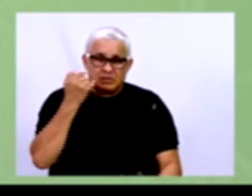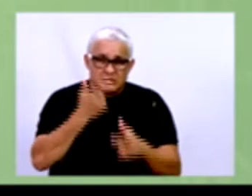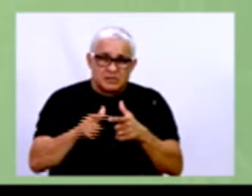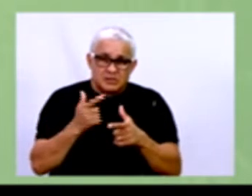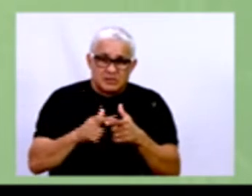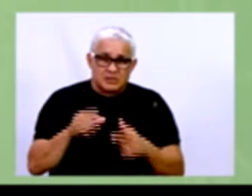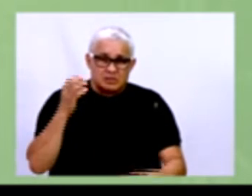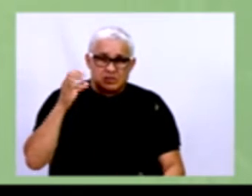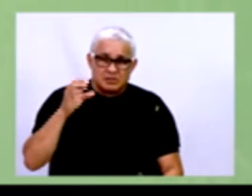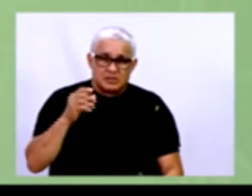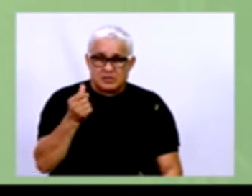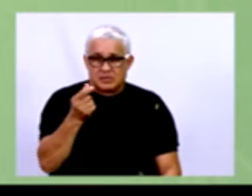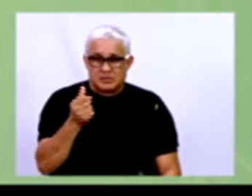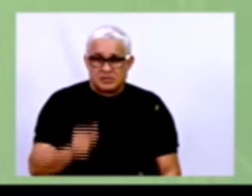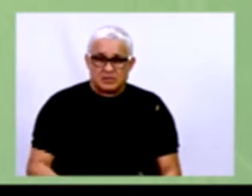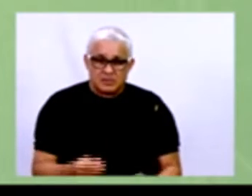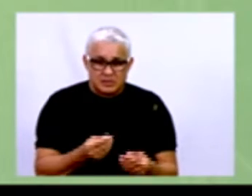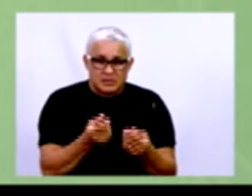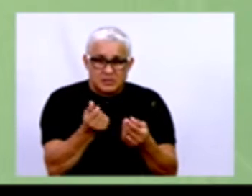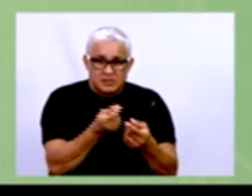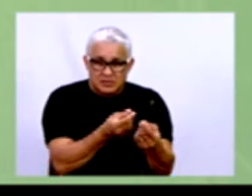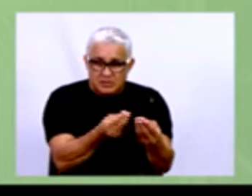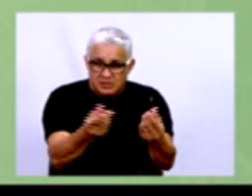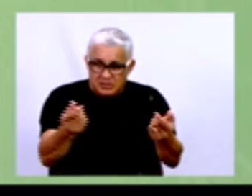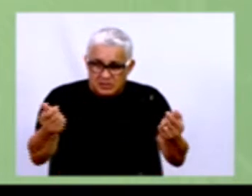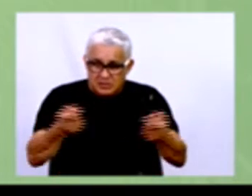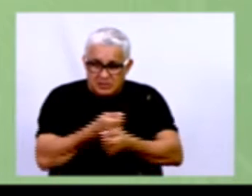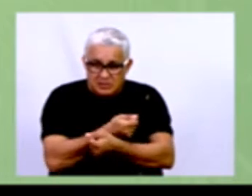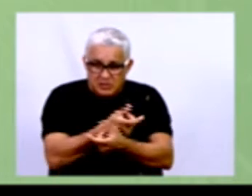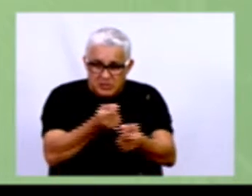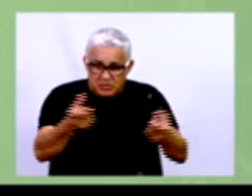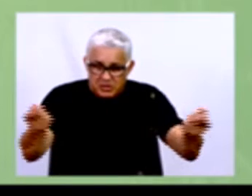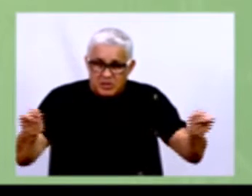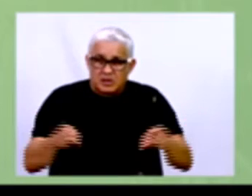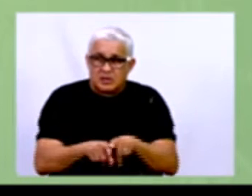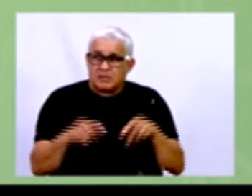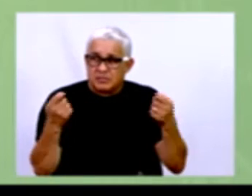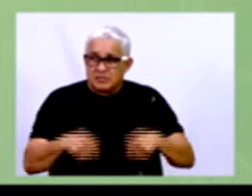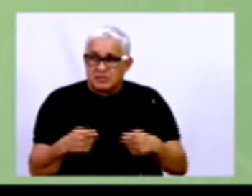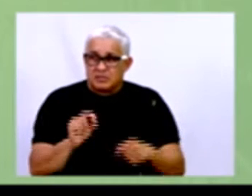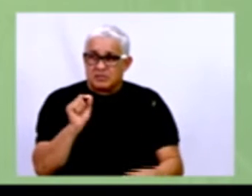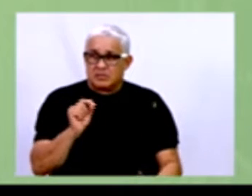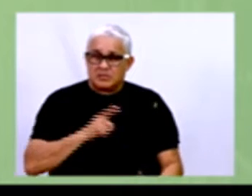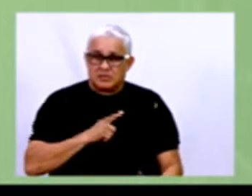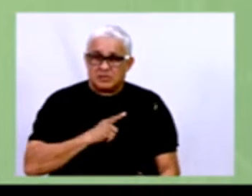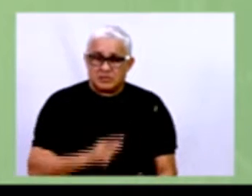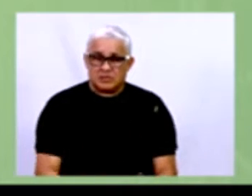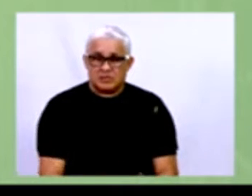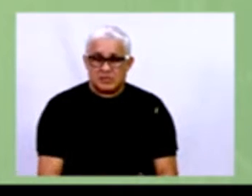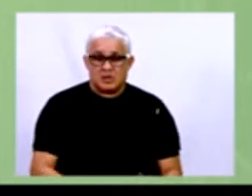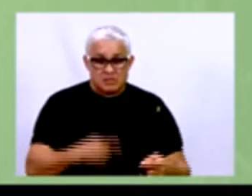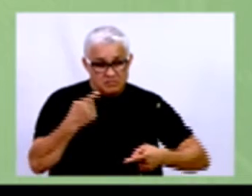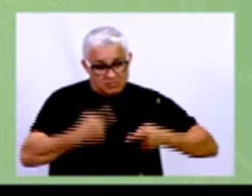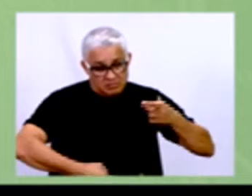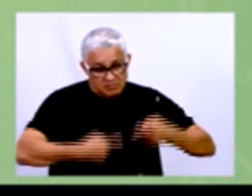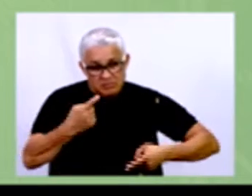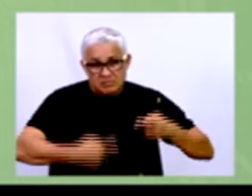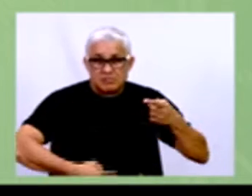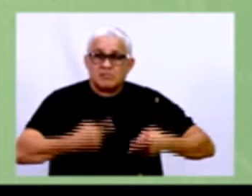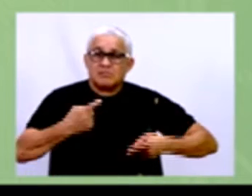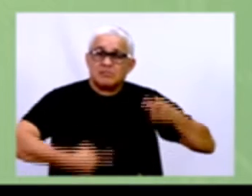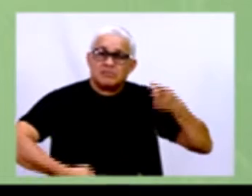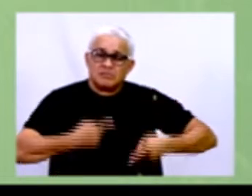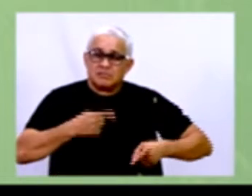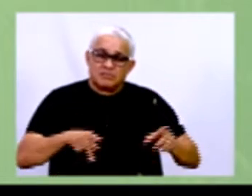a distribuição da riqueza, além de produzir riqueza, é preciso ter políticas ou atuação